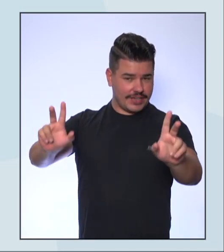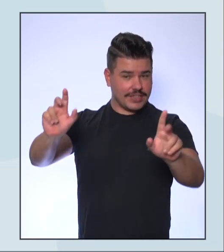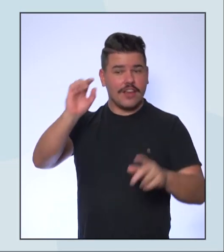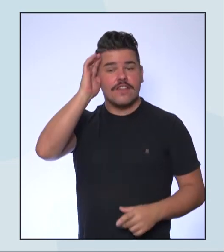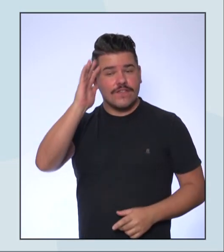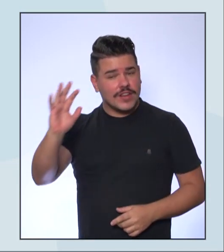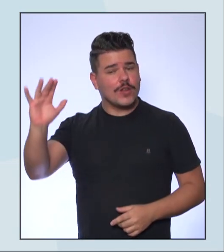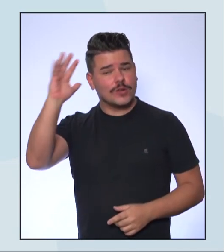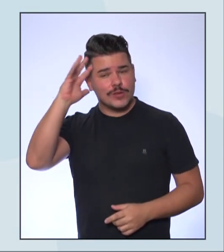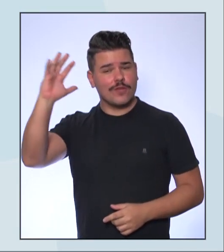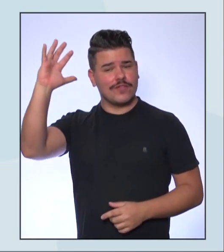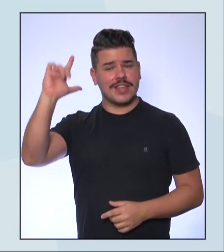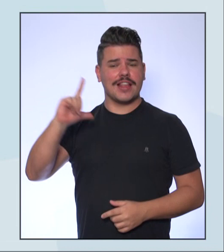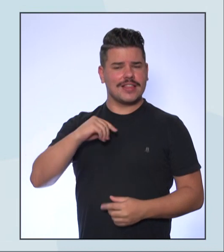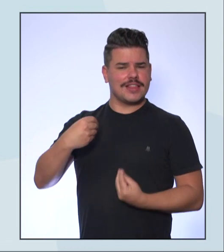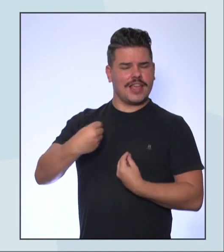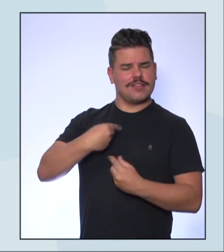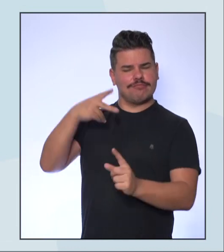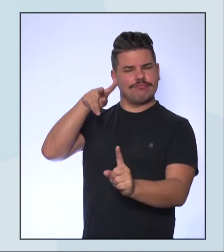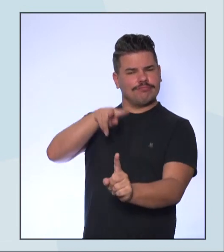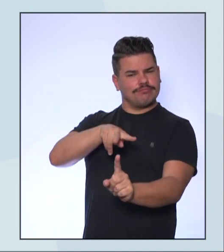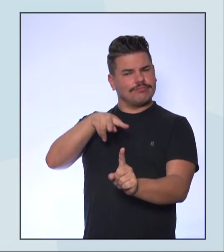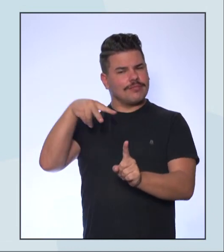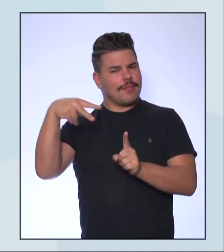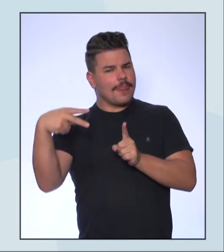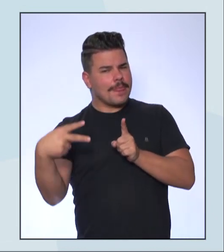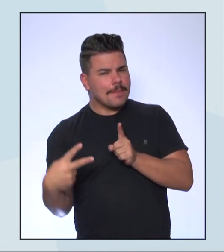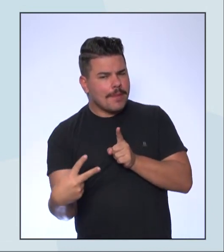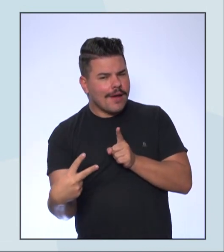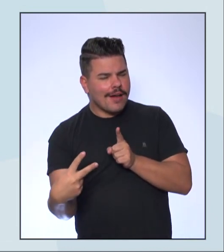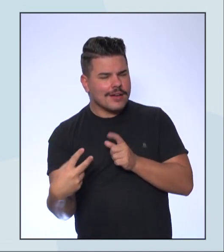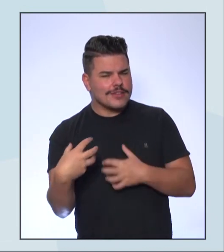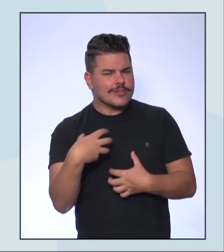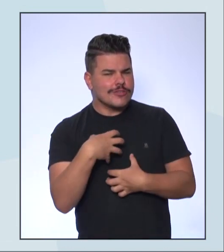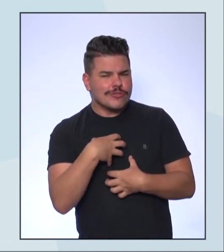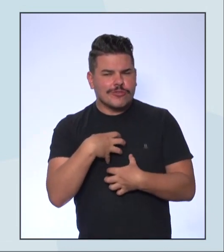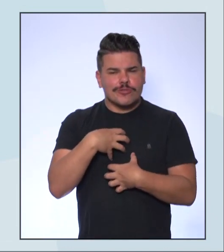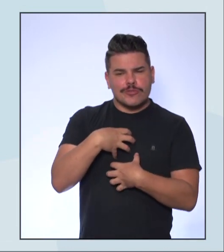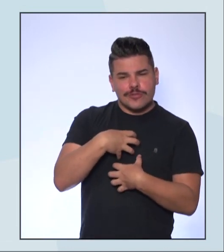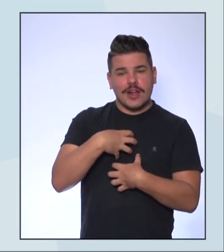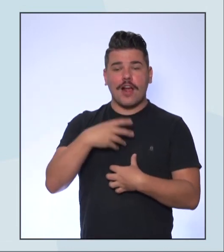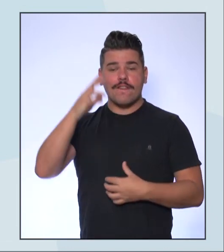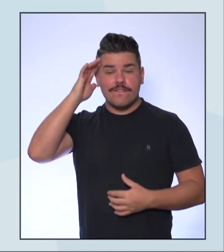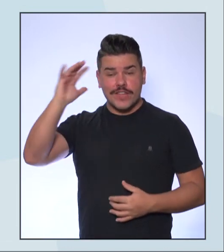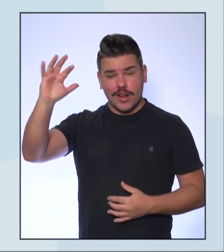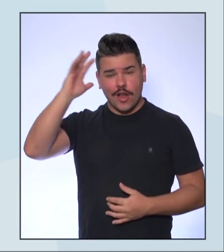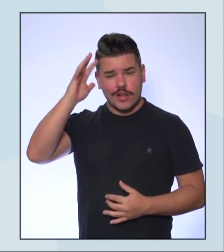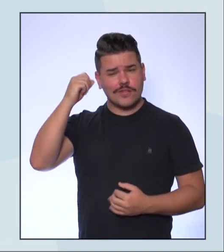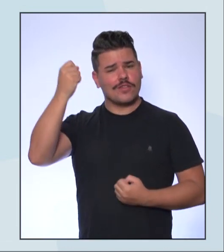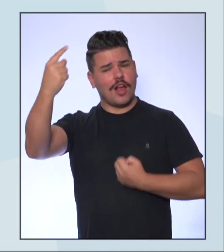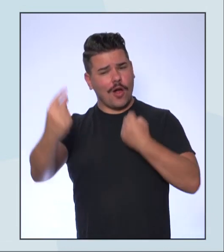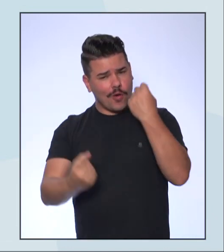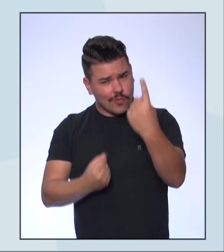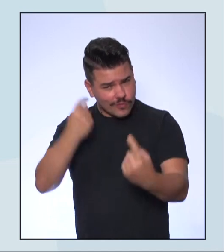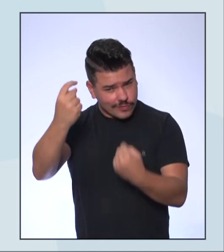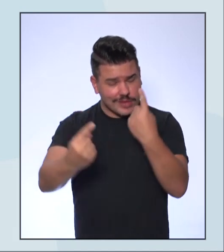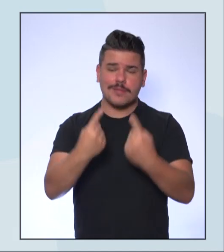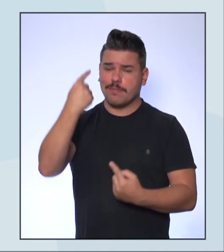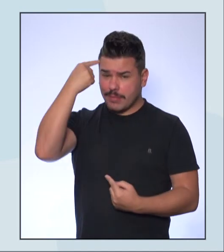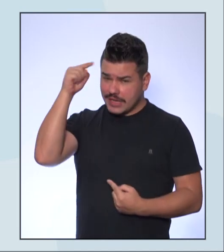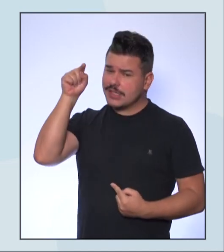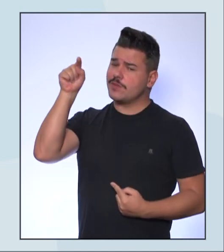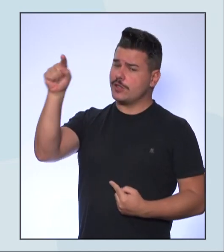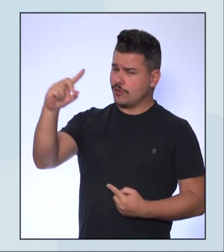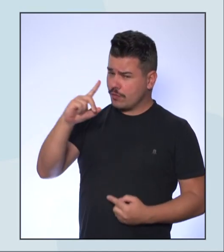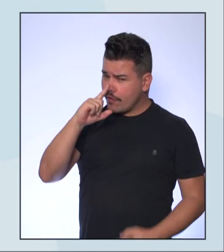essa perspectiva e ela aparece com muita força em alguns filósofos, né? Ela tem